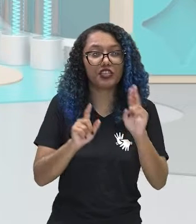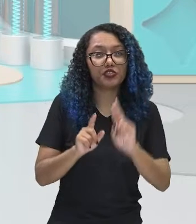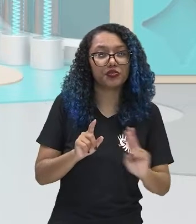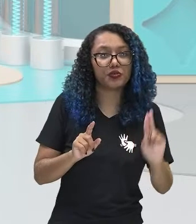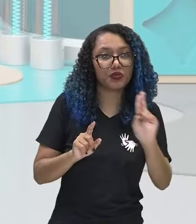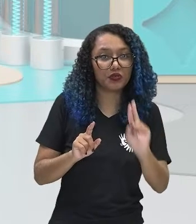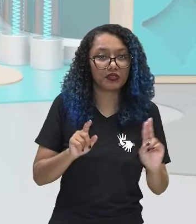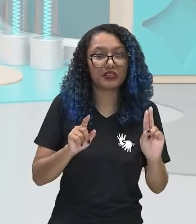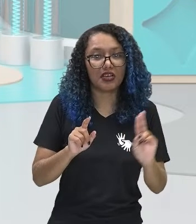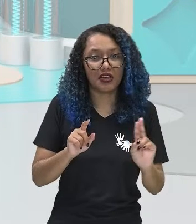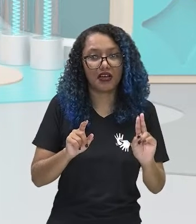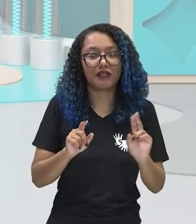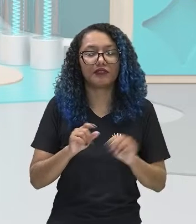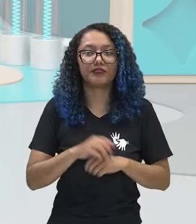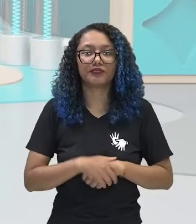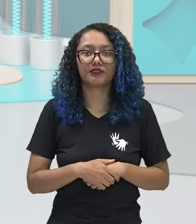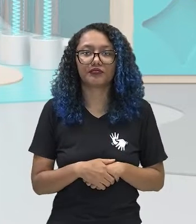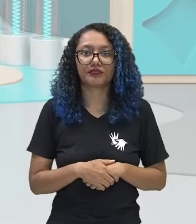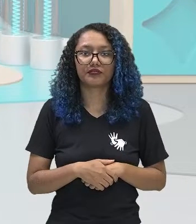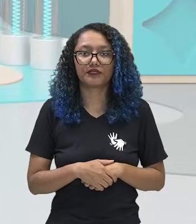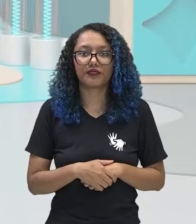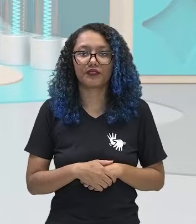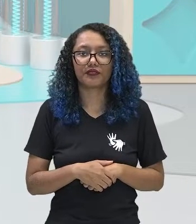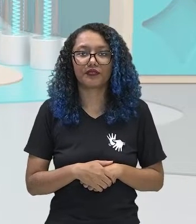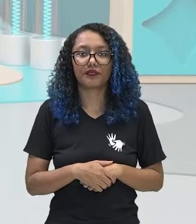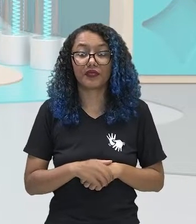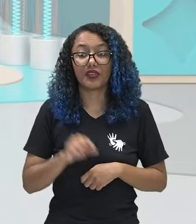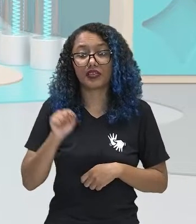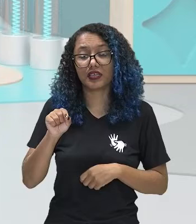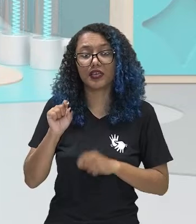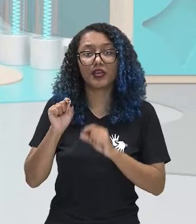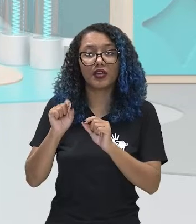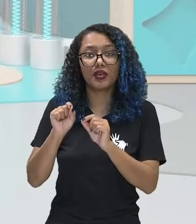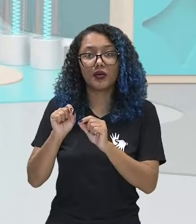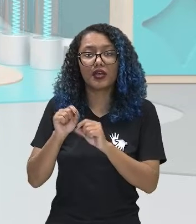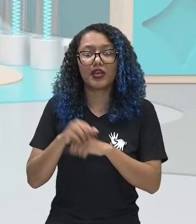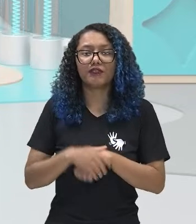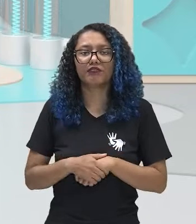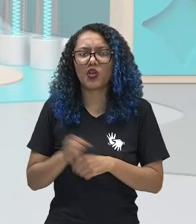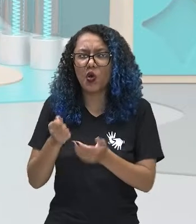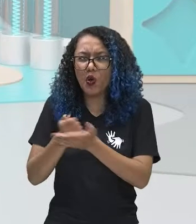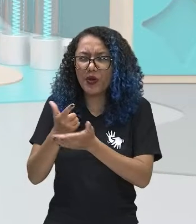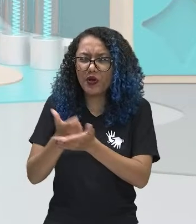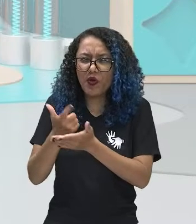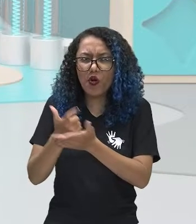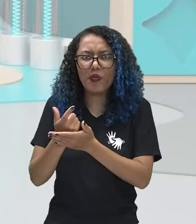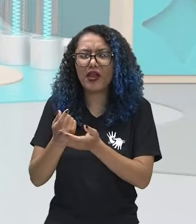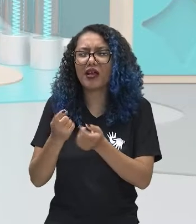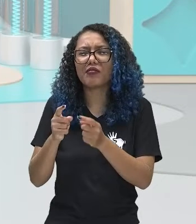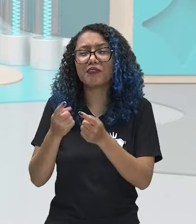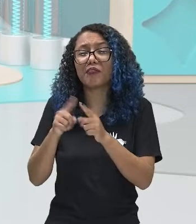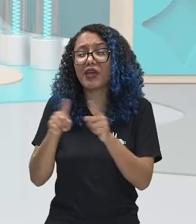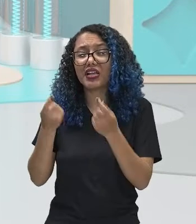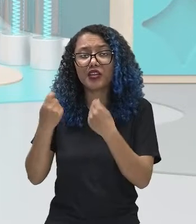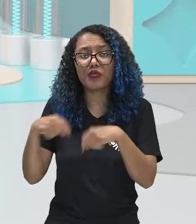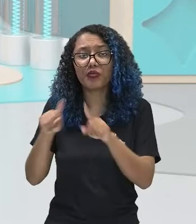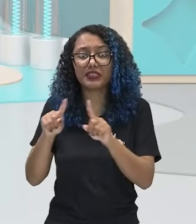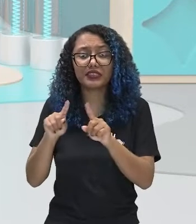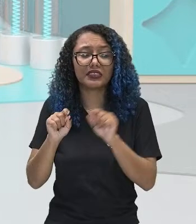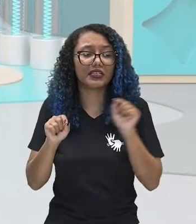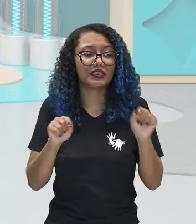esse impulso, esse desejo de comprar sem necessidade. Já o consumo, por outro lado, é exatamente